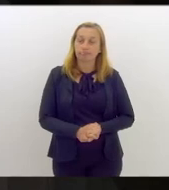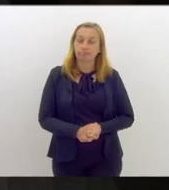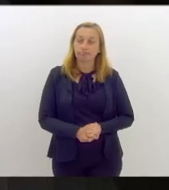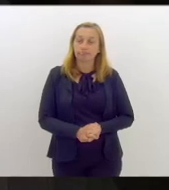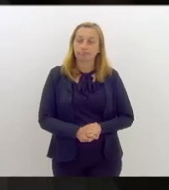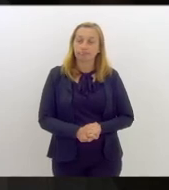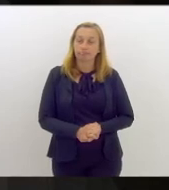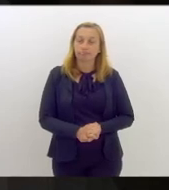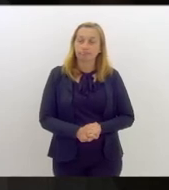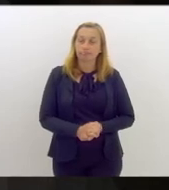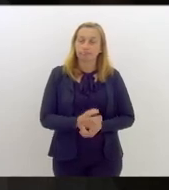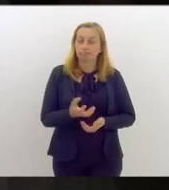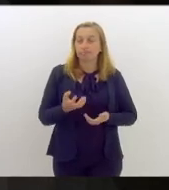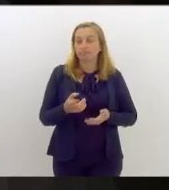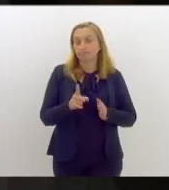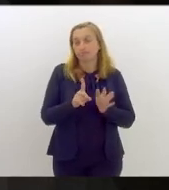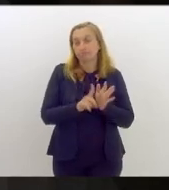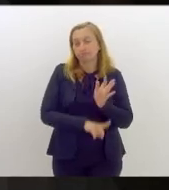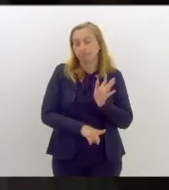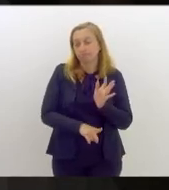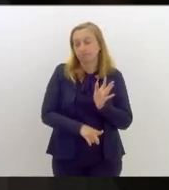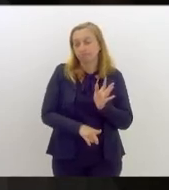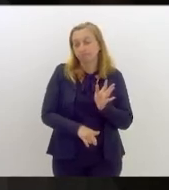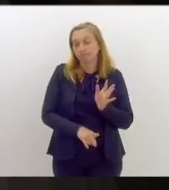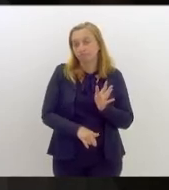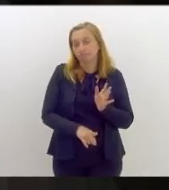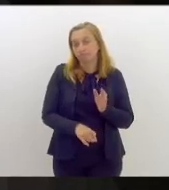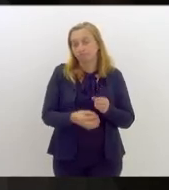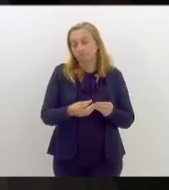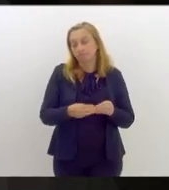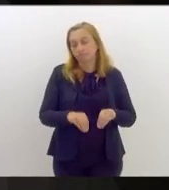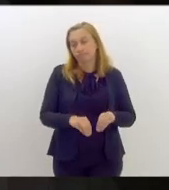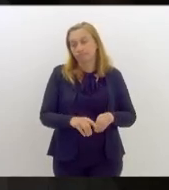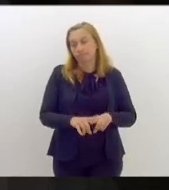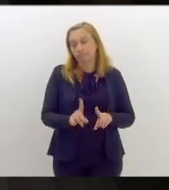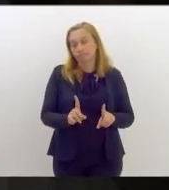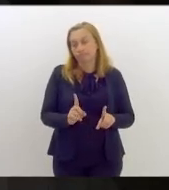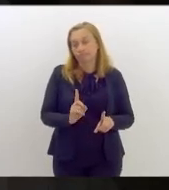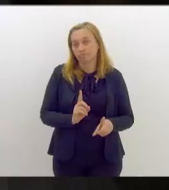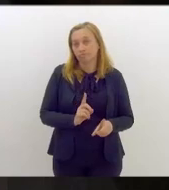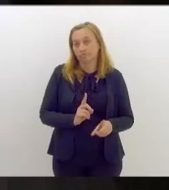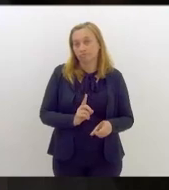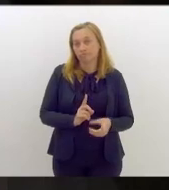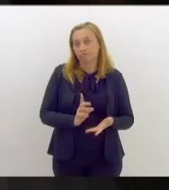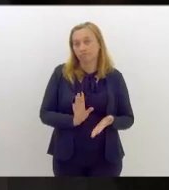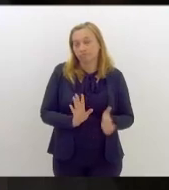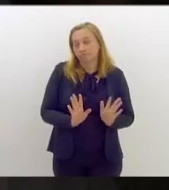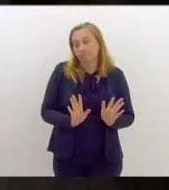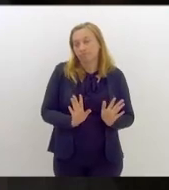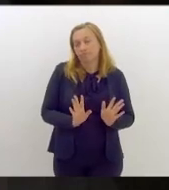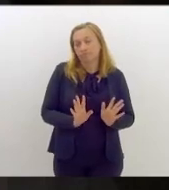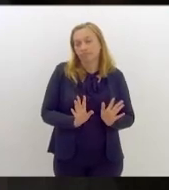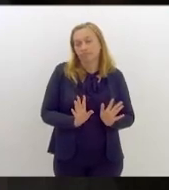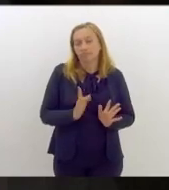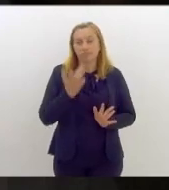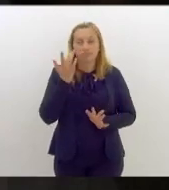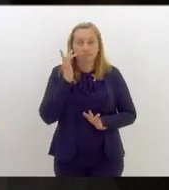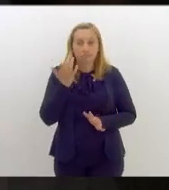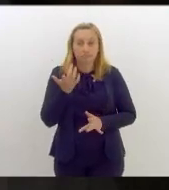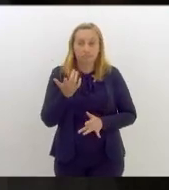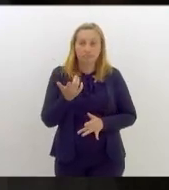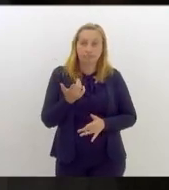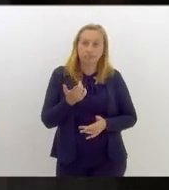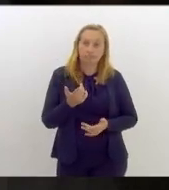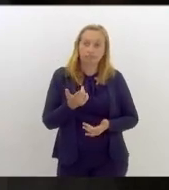que o dano ao erário não ocorra, acham que isso é um arrobo